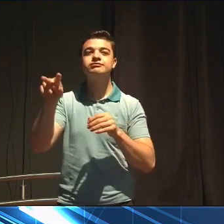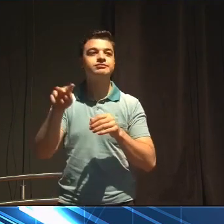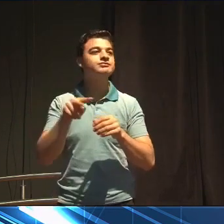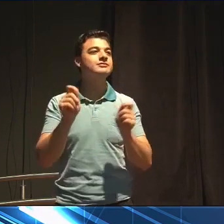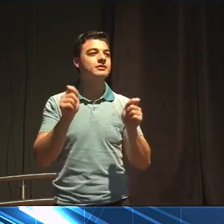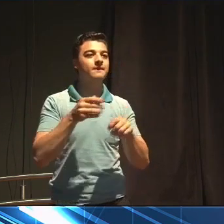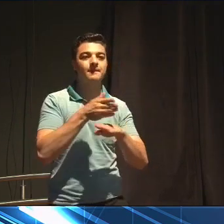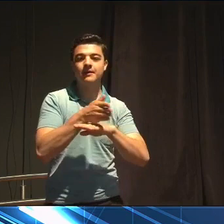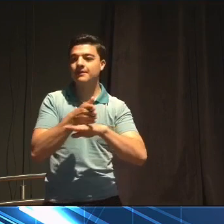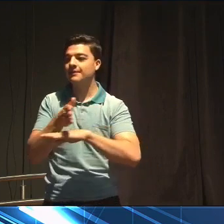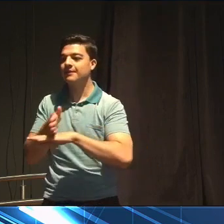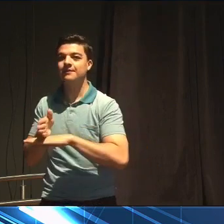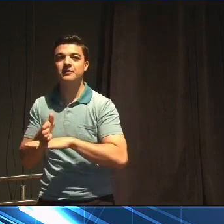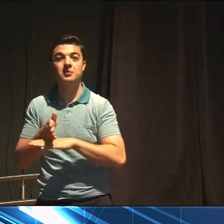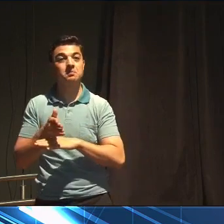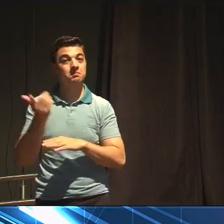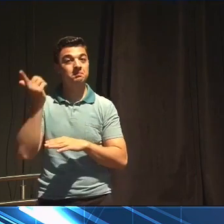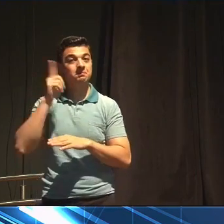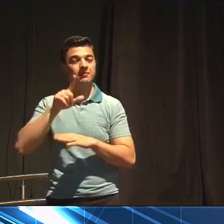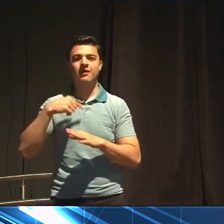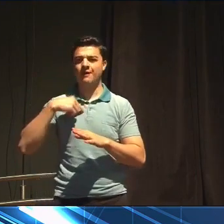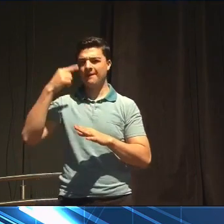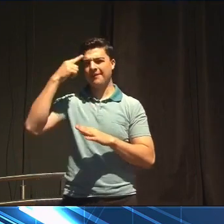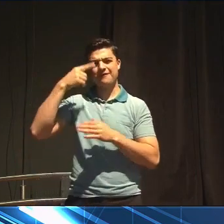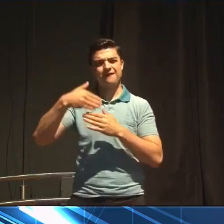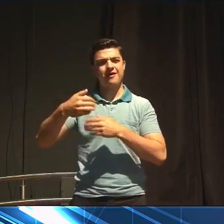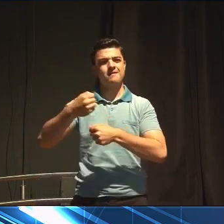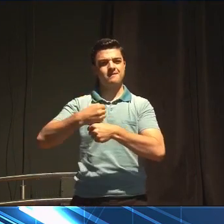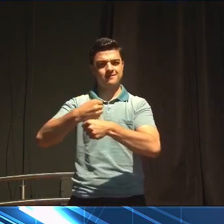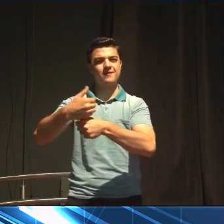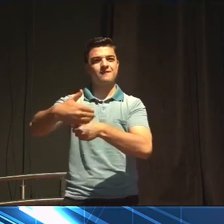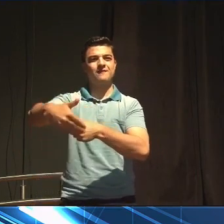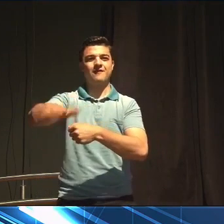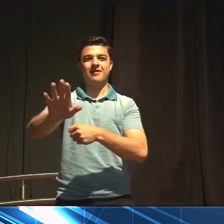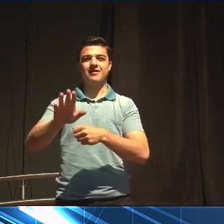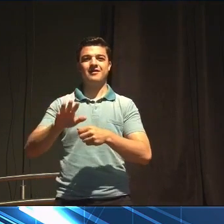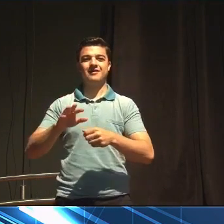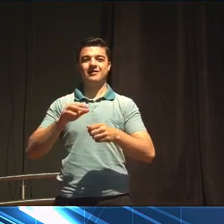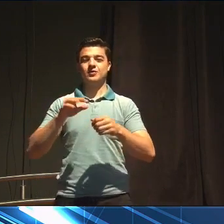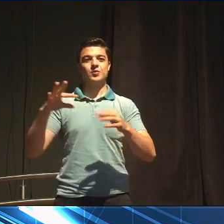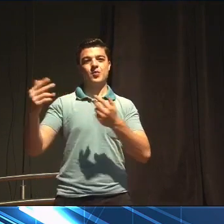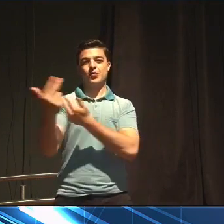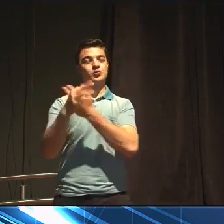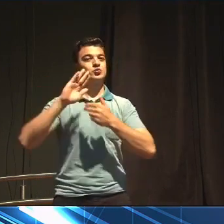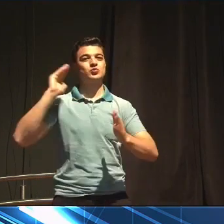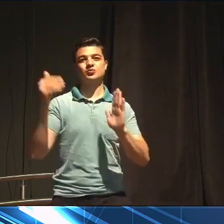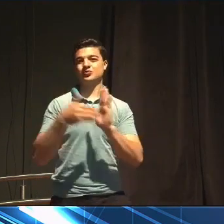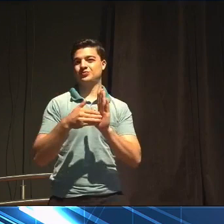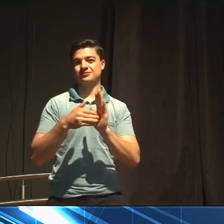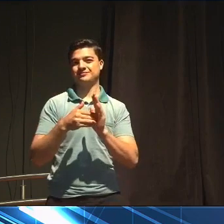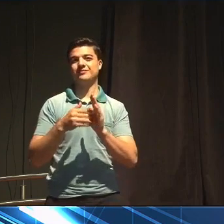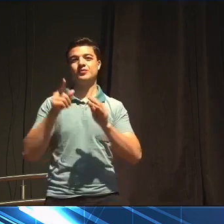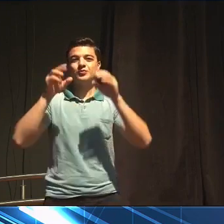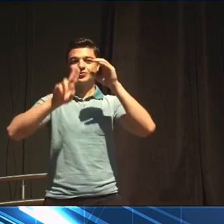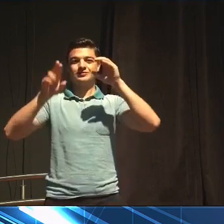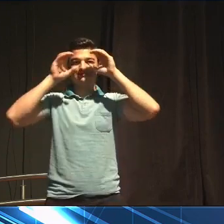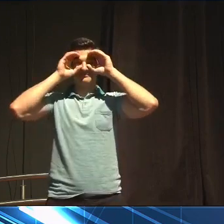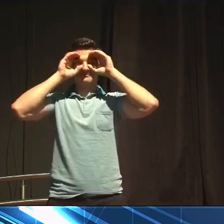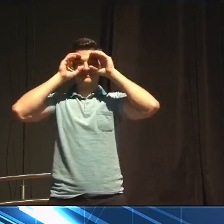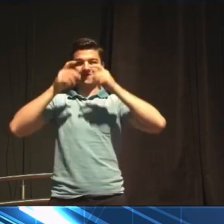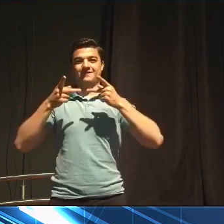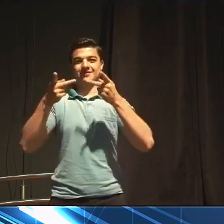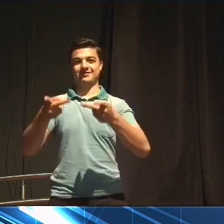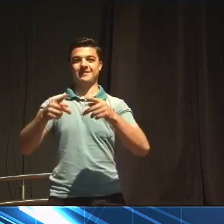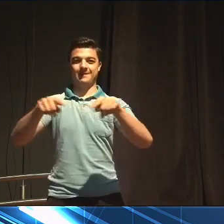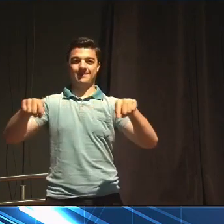Esse pessoal é pioneiro. Por trás disso tem toda essa tecnologia que eu falei, para poder criar essa experiência. E detalhe, ela tem que ser simples.